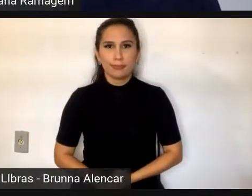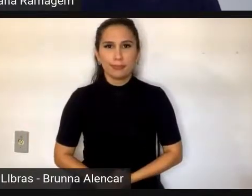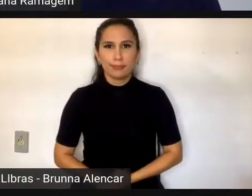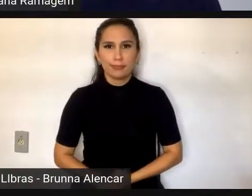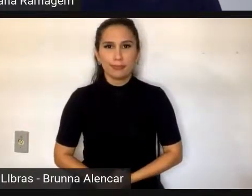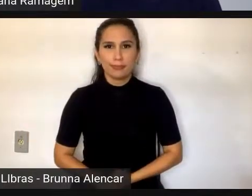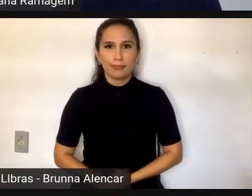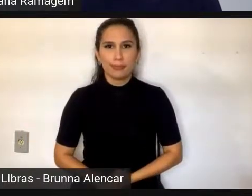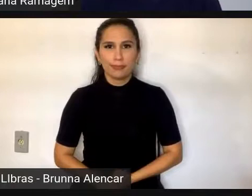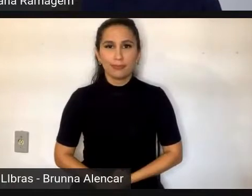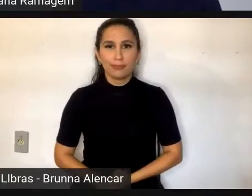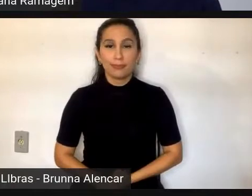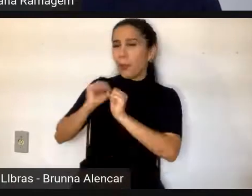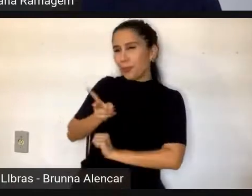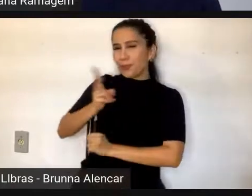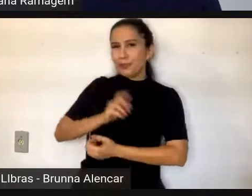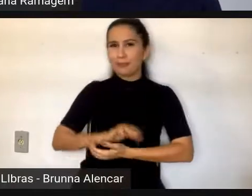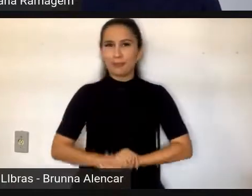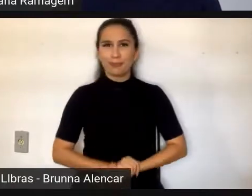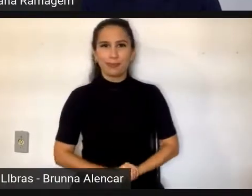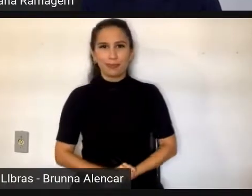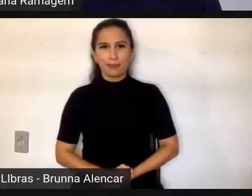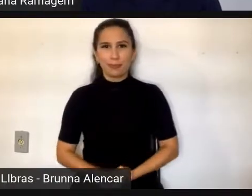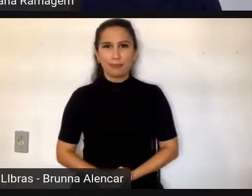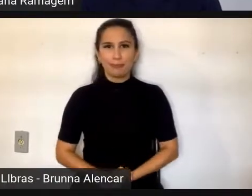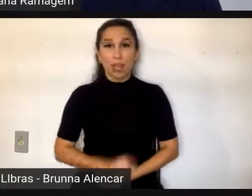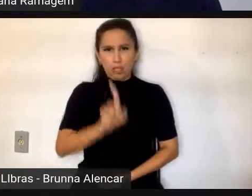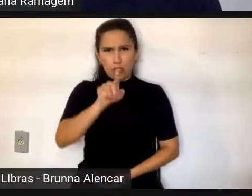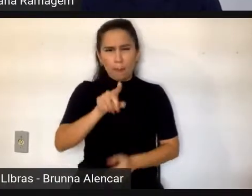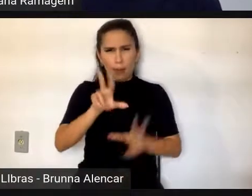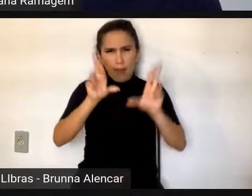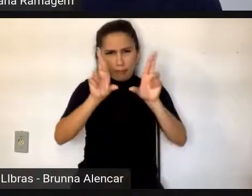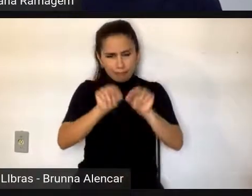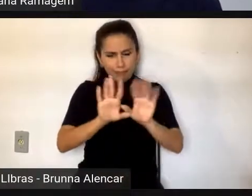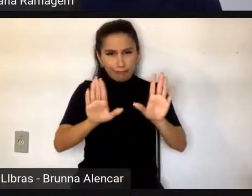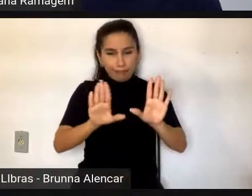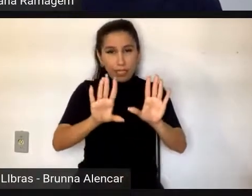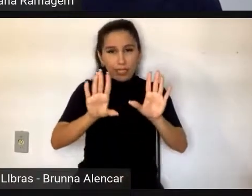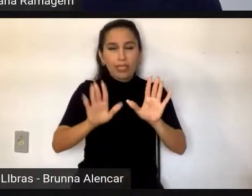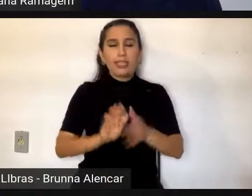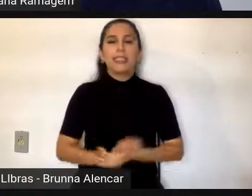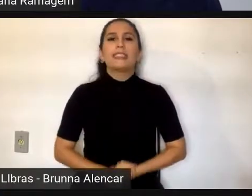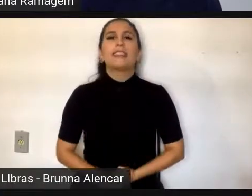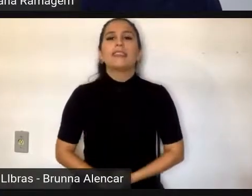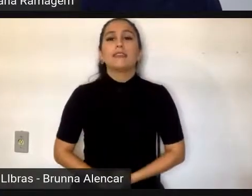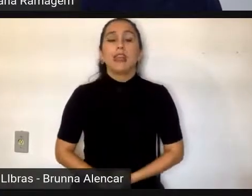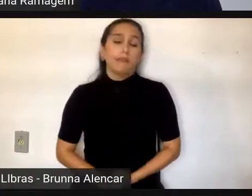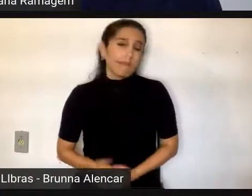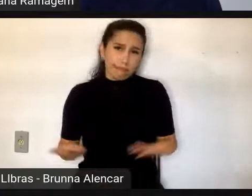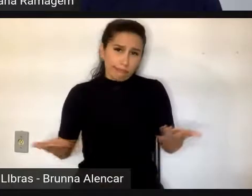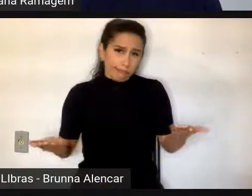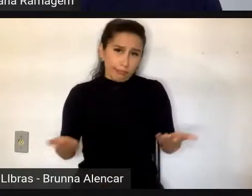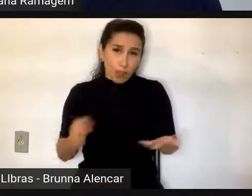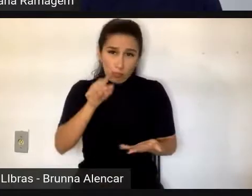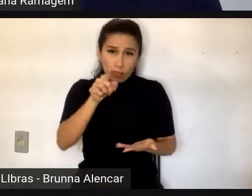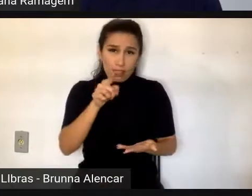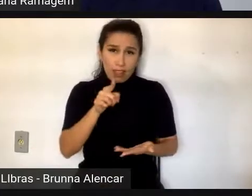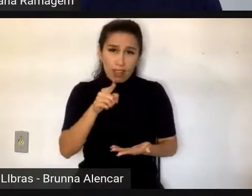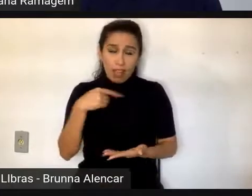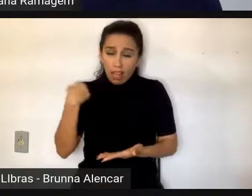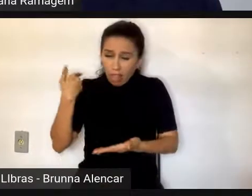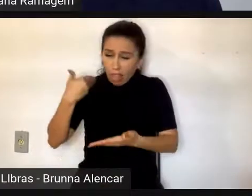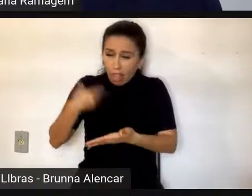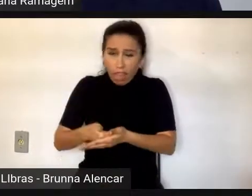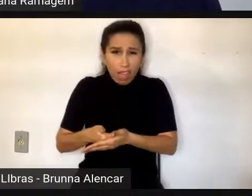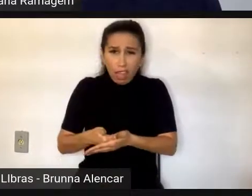pode continuar, pode continuar. só para encerrar, portanto, se você até agora não tomou